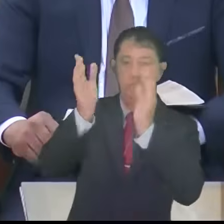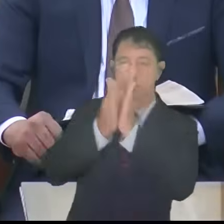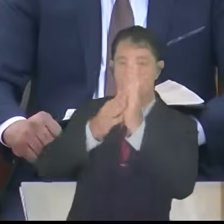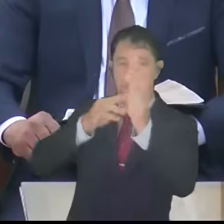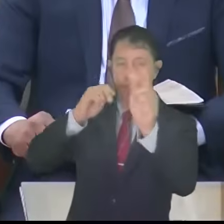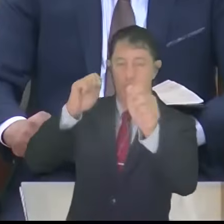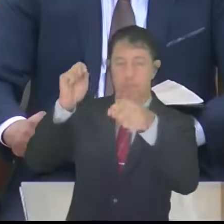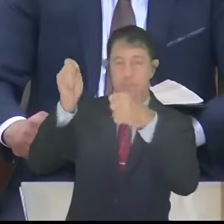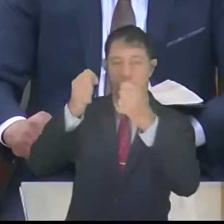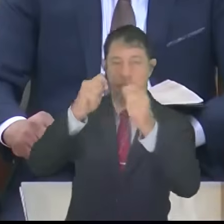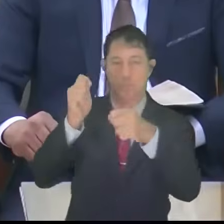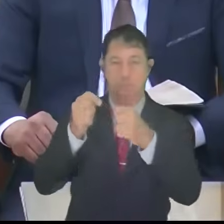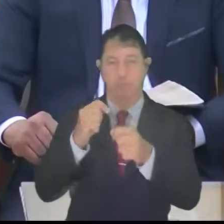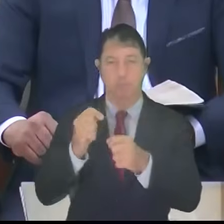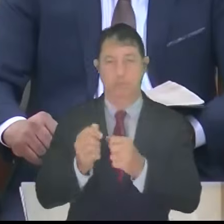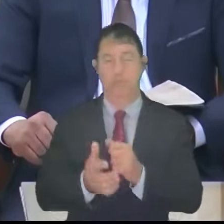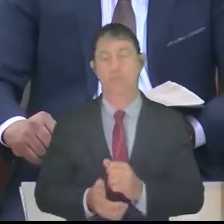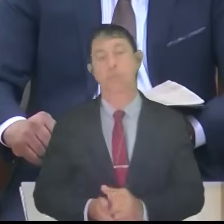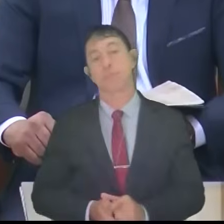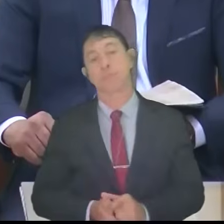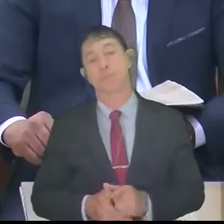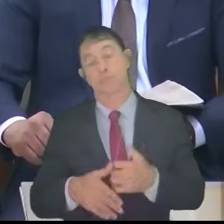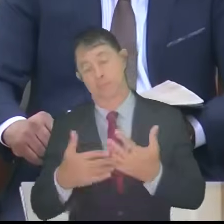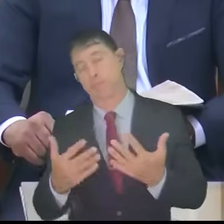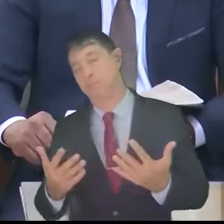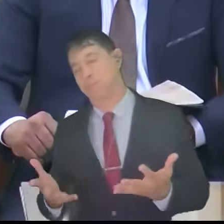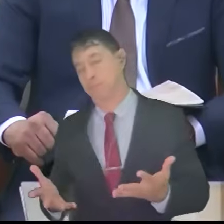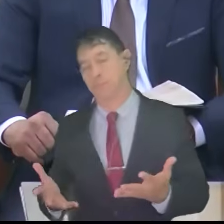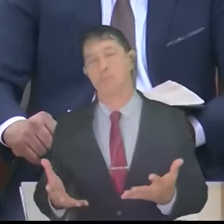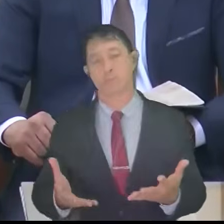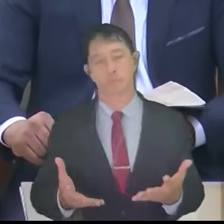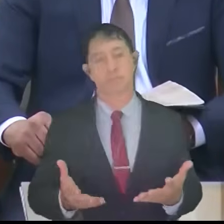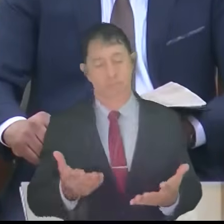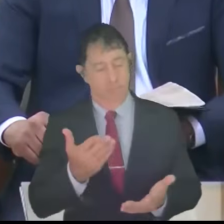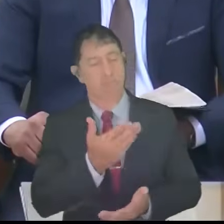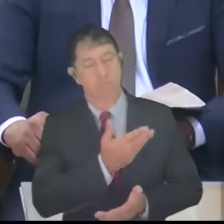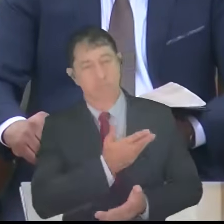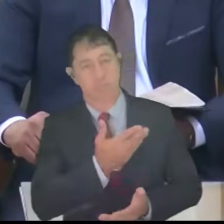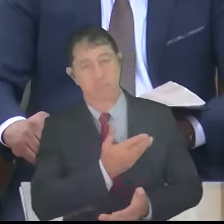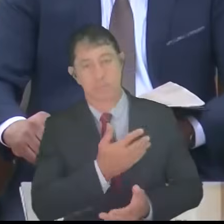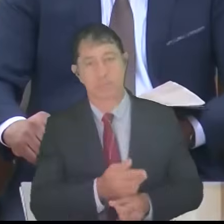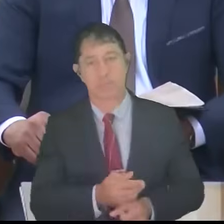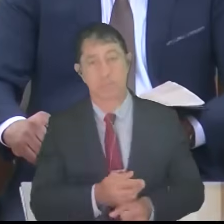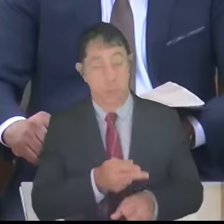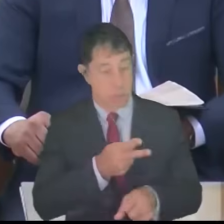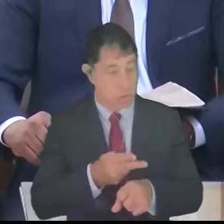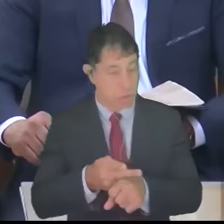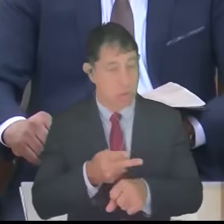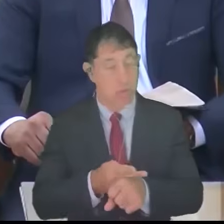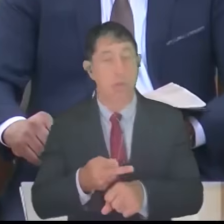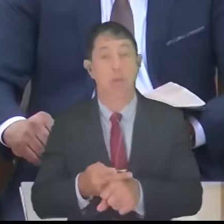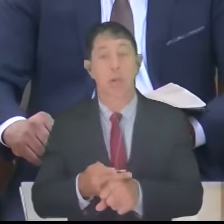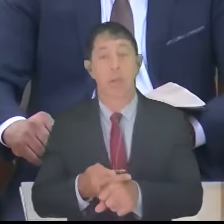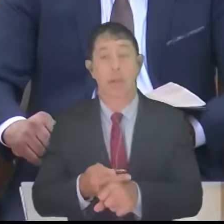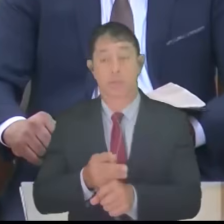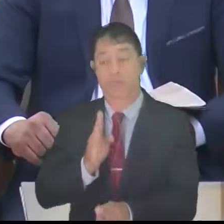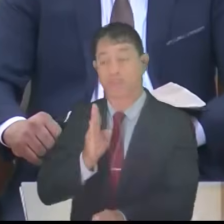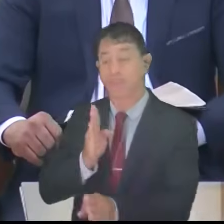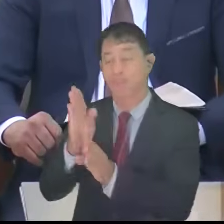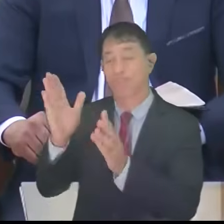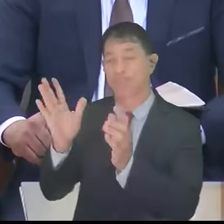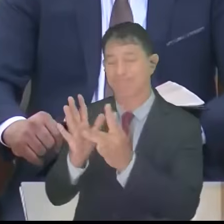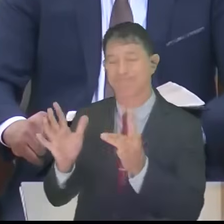Aleluia. Aleluia. Então, meu prezado amigo, o que você procurar, você vai achar em Cristo. O que